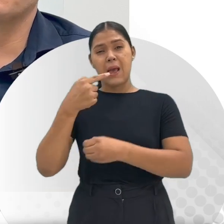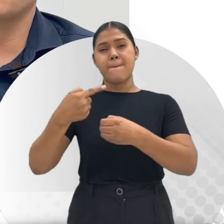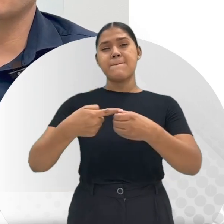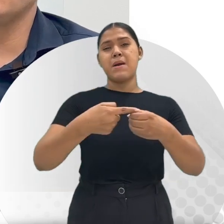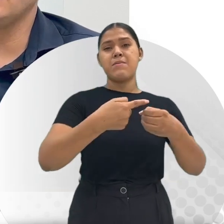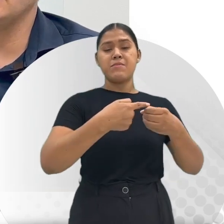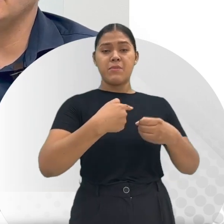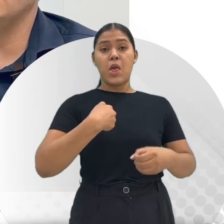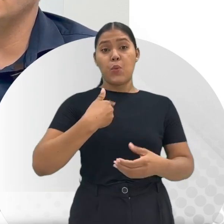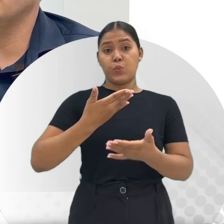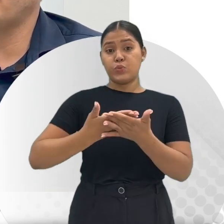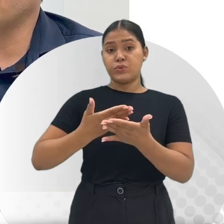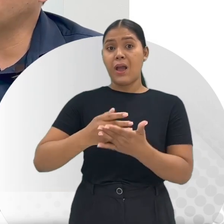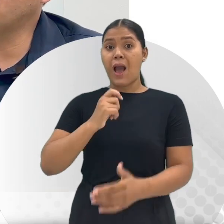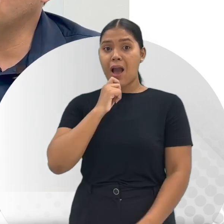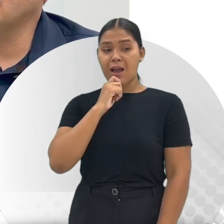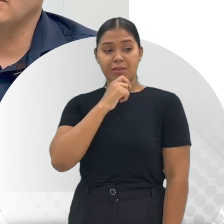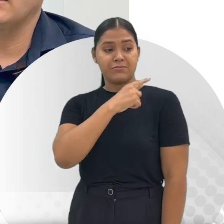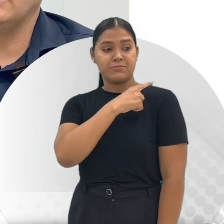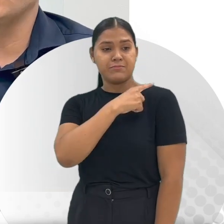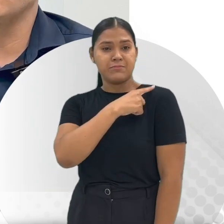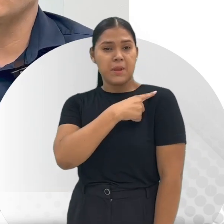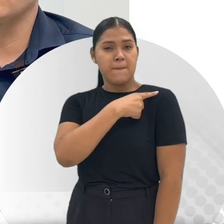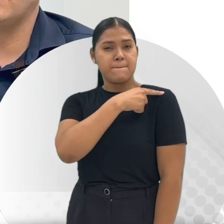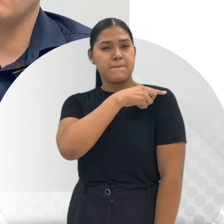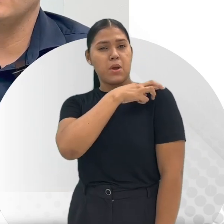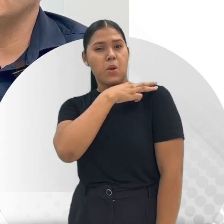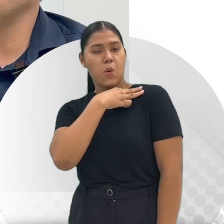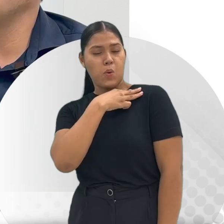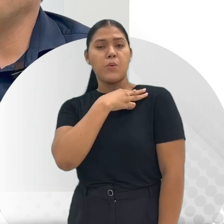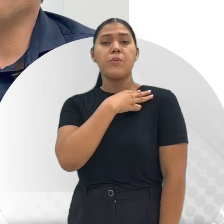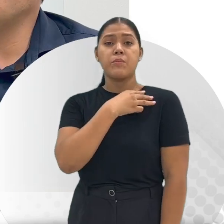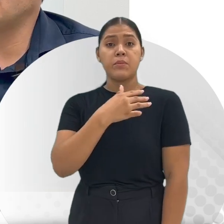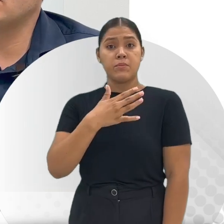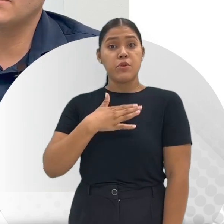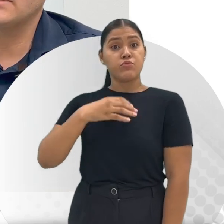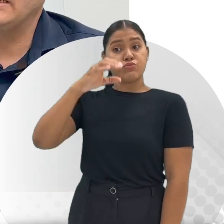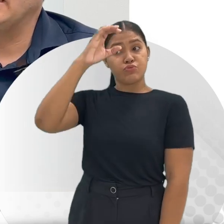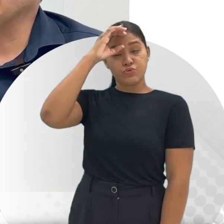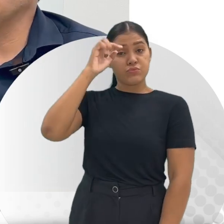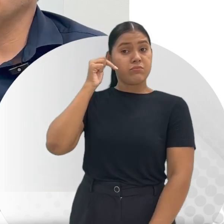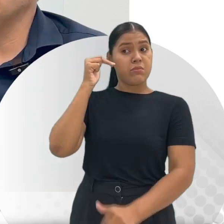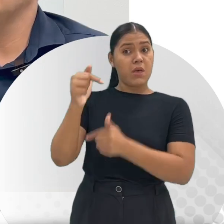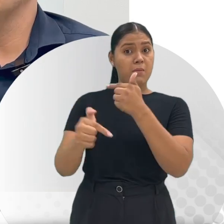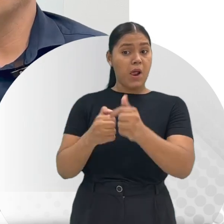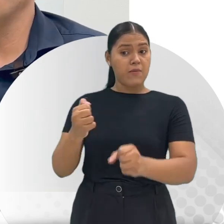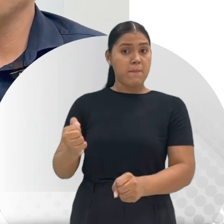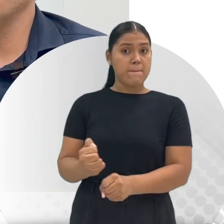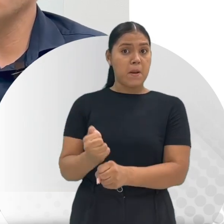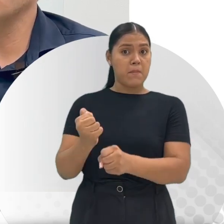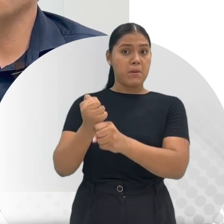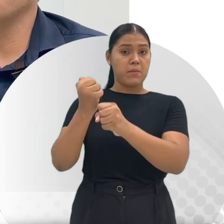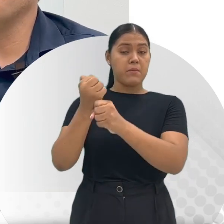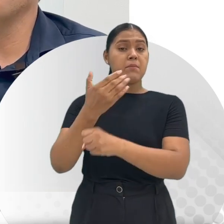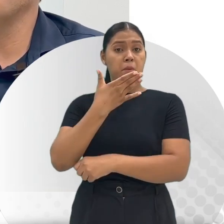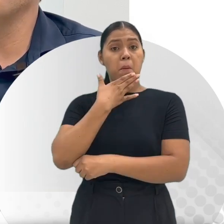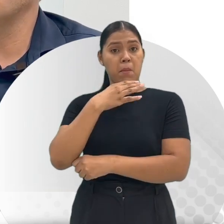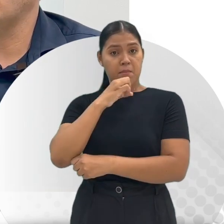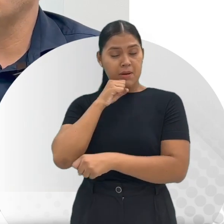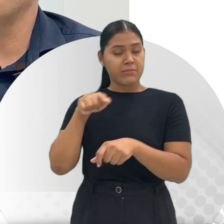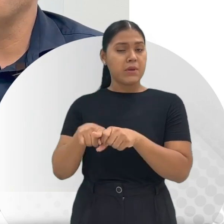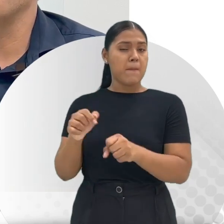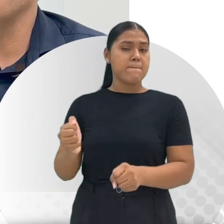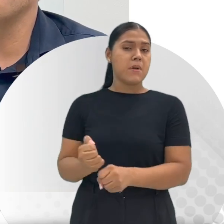ainda. E aí, meu pai foi, lá eu tinha um tio que trabalhava lá dentro, e a gente foi conhecer as obras. E em 95 foi a primeira turma. Eu